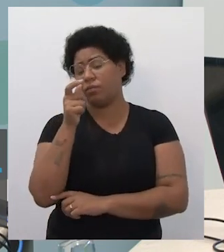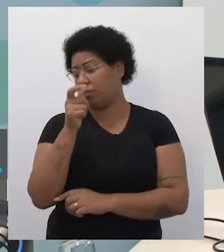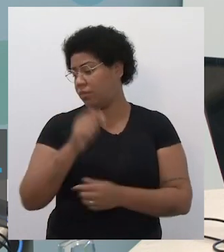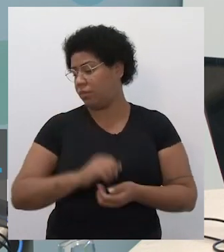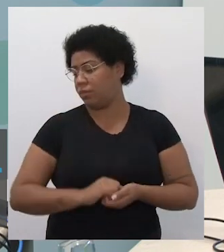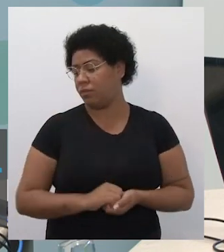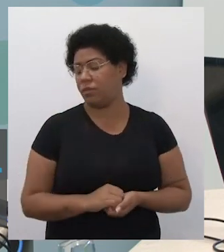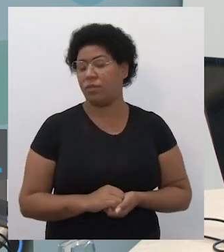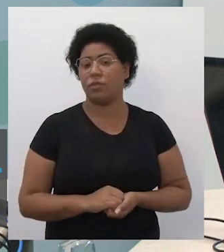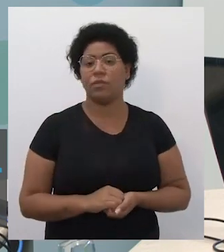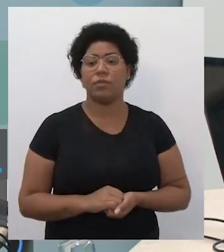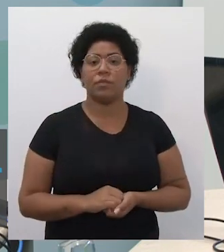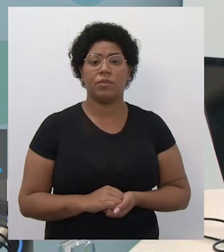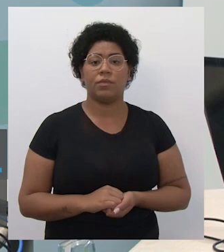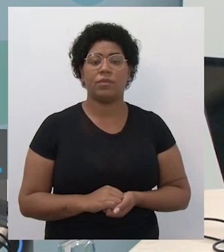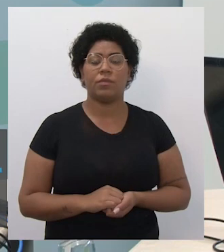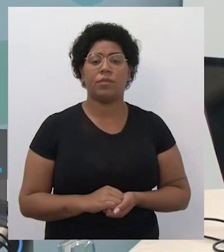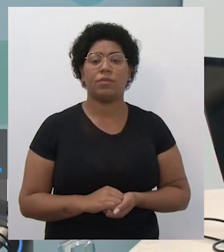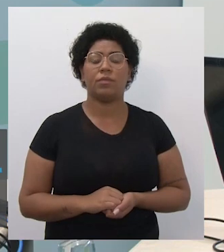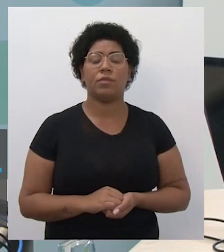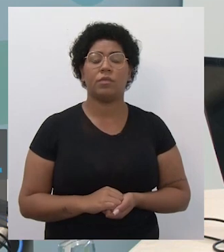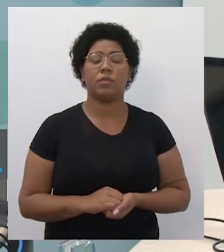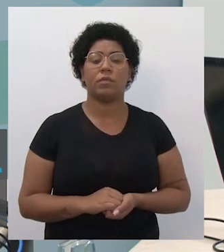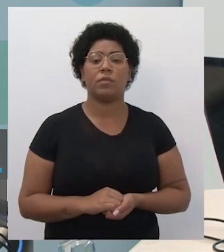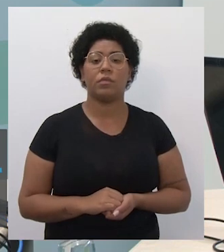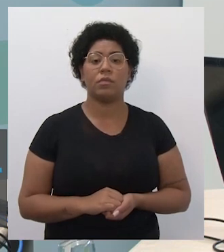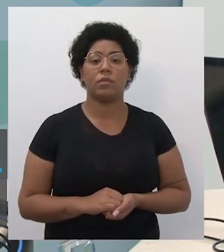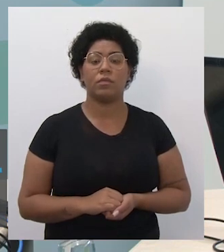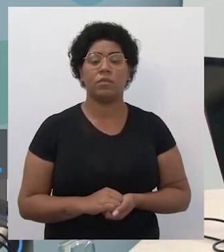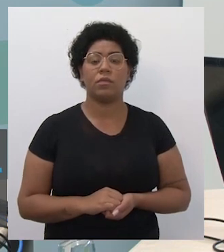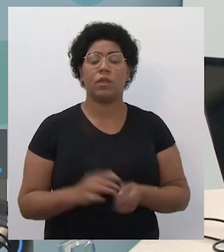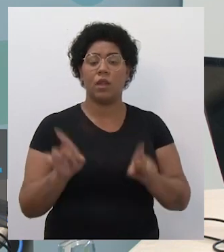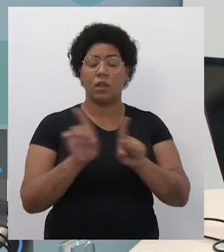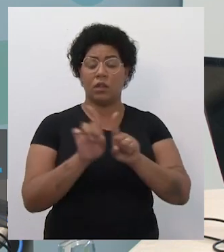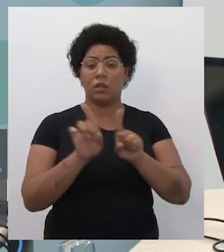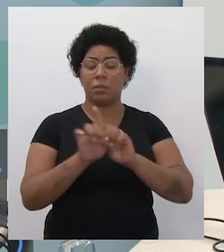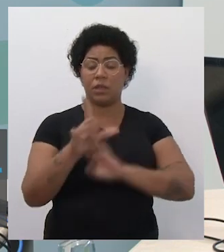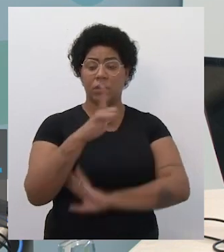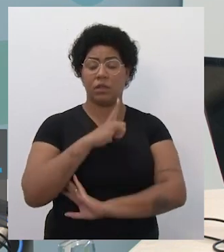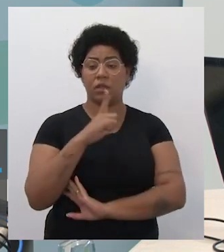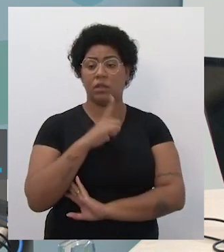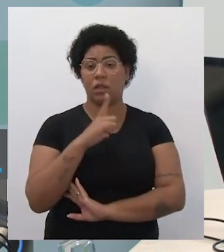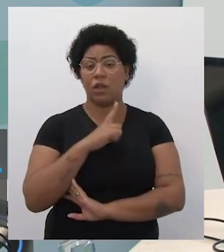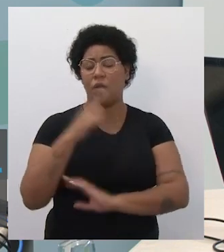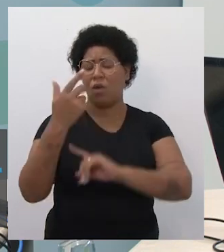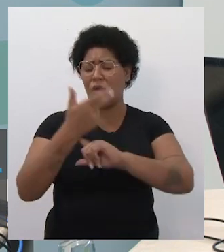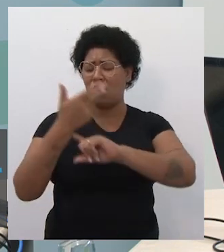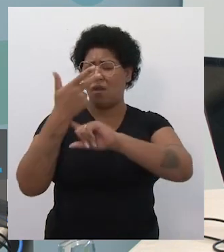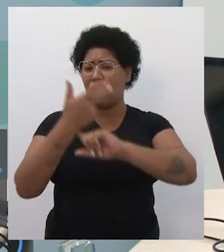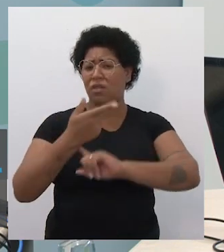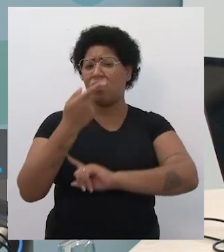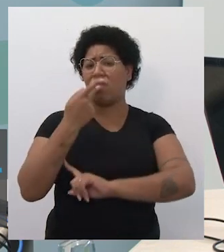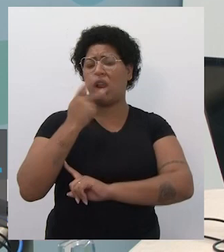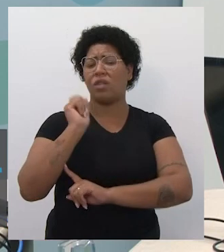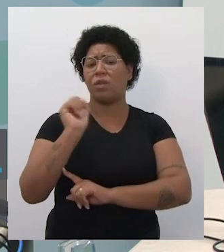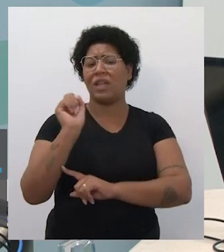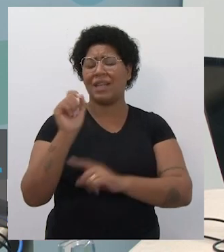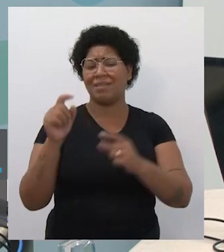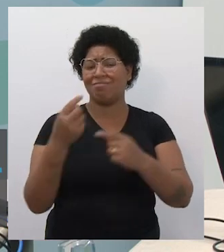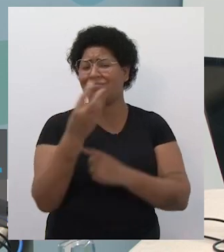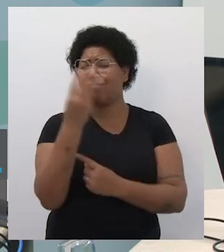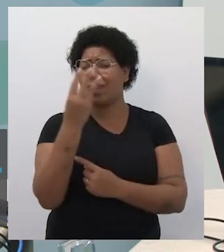para o vídeo na íntegra, para que você possa assisti-lo. E também esse vídeo trazia 3 objetivos